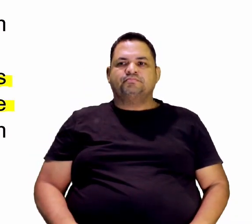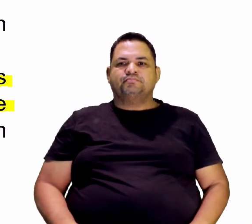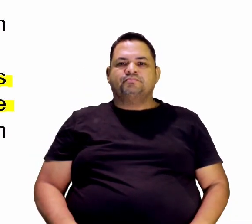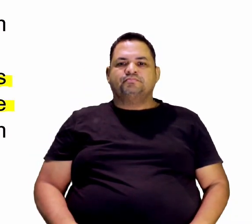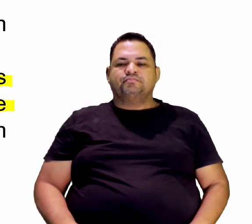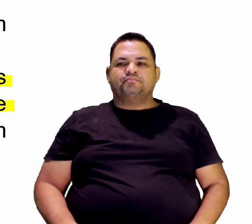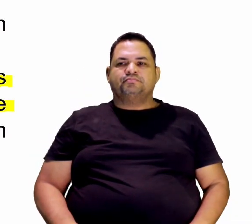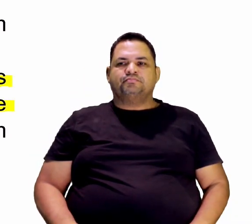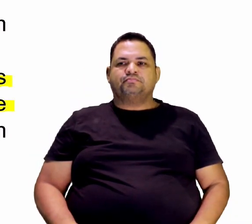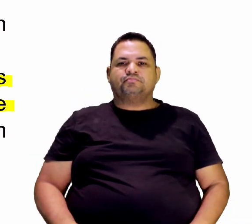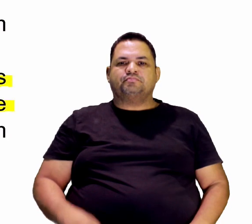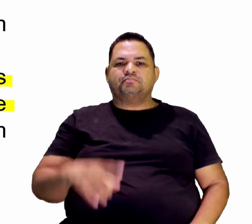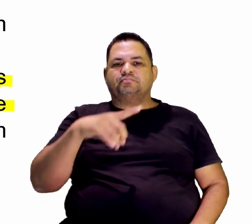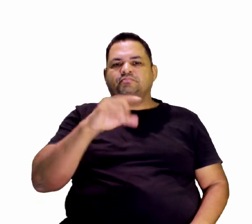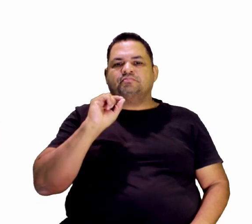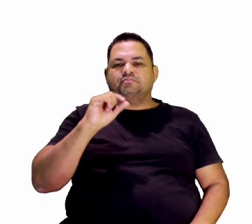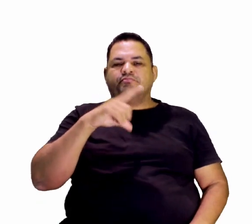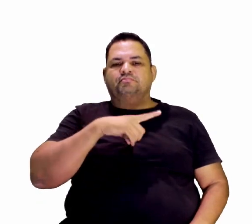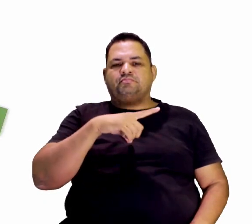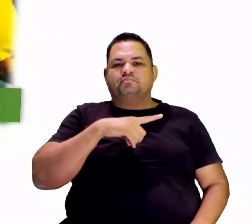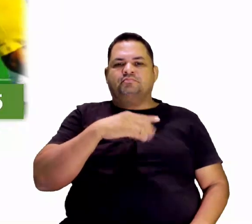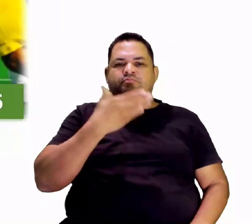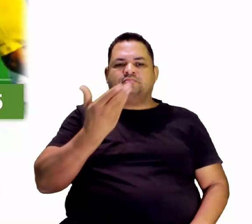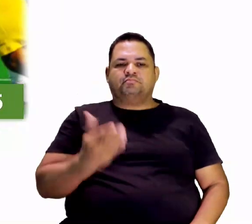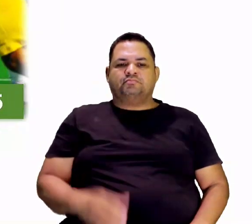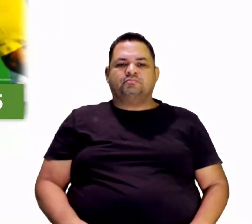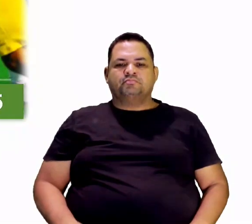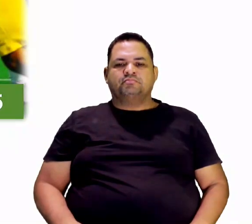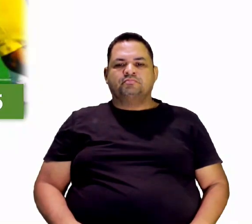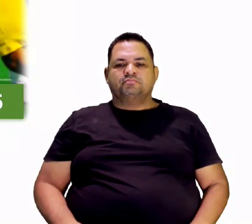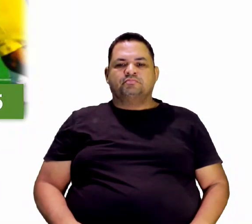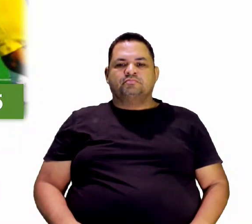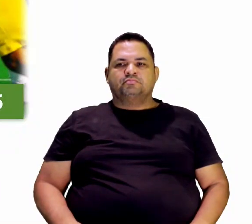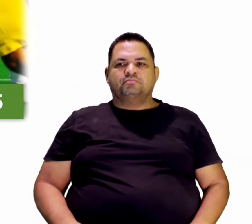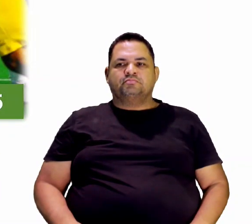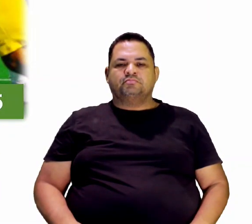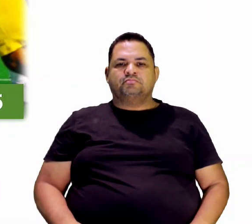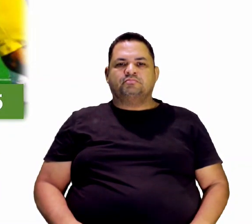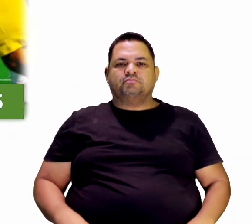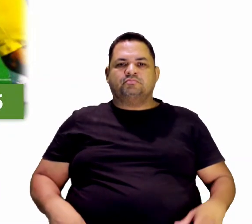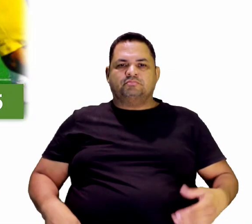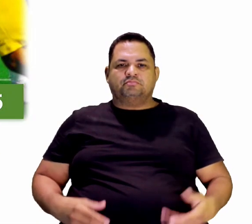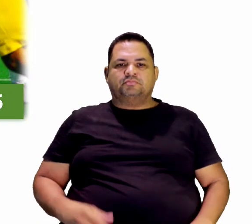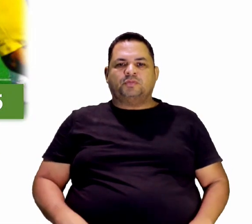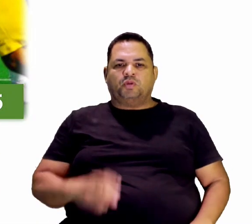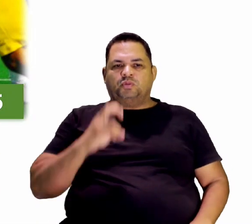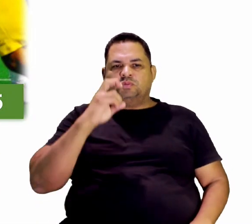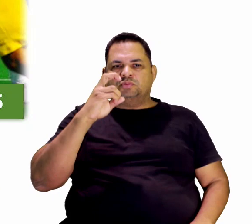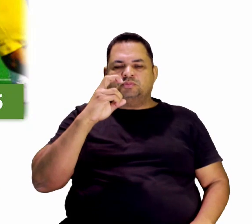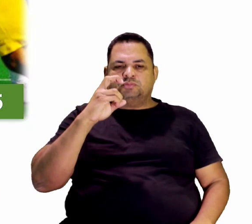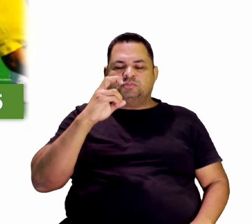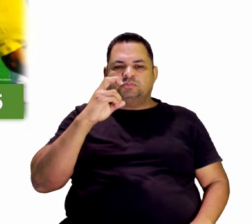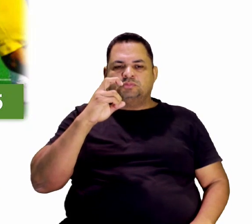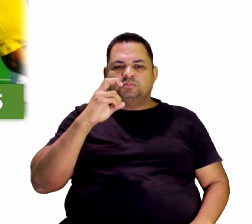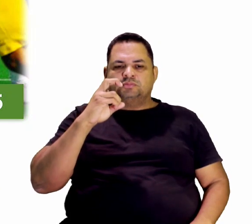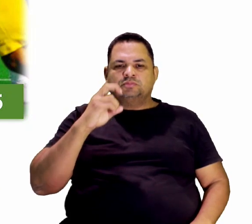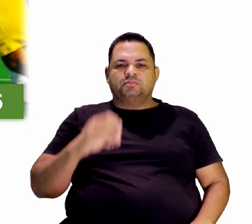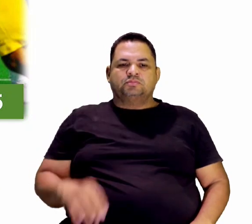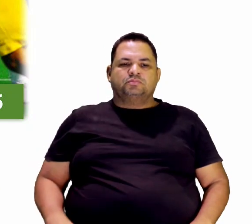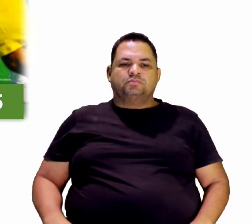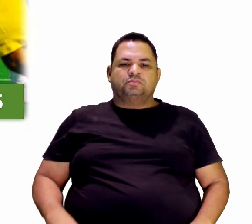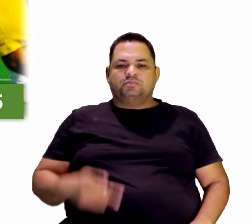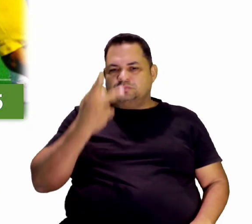prof, deficiência visual, paralisia, o negócio é sério, tá vendo? Até mesmo com algum tipo de